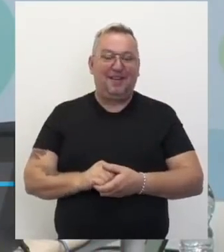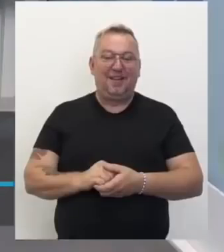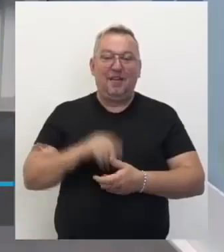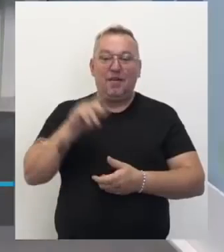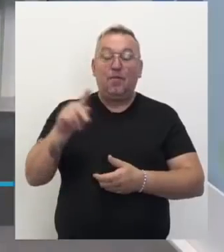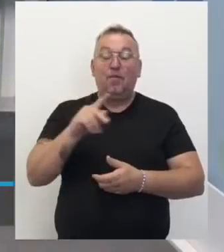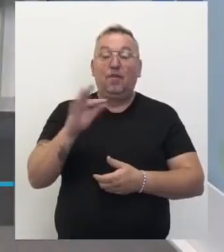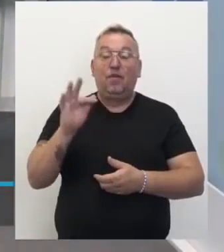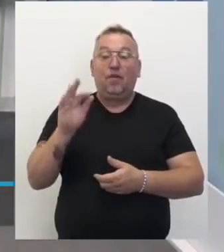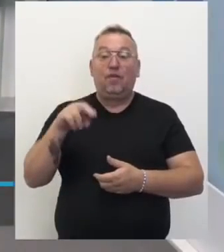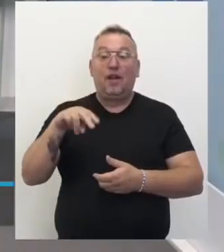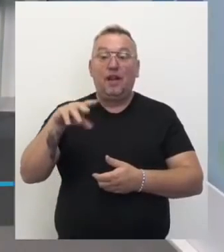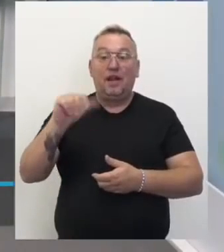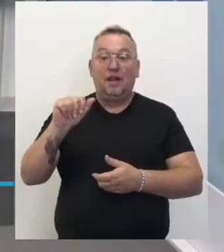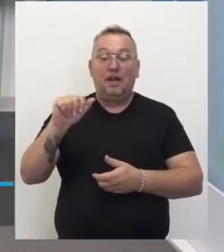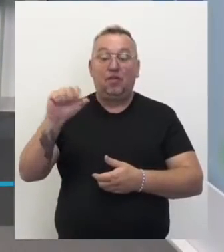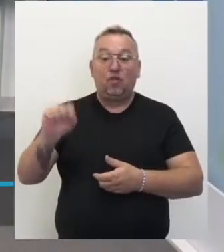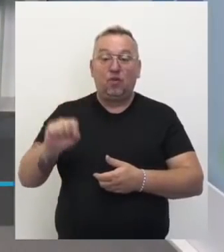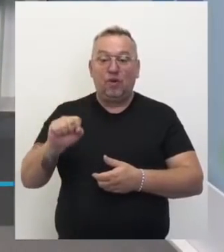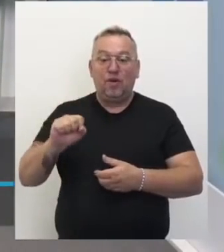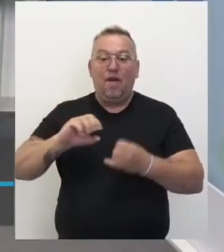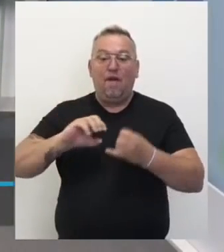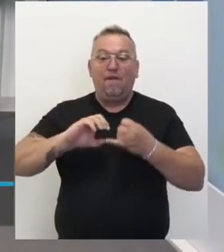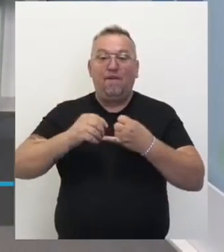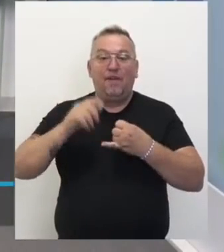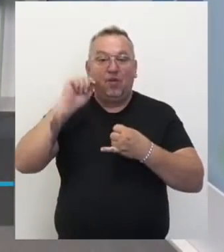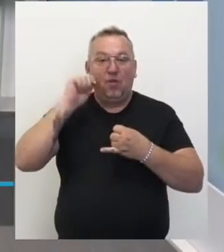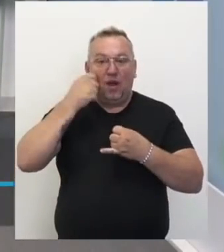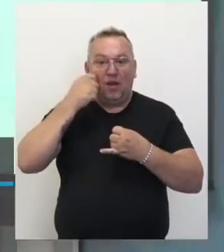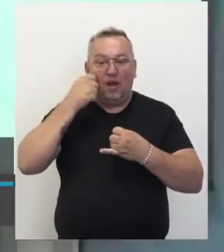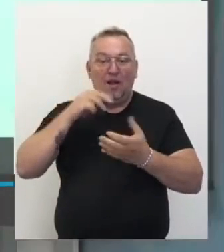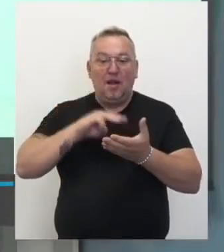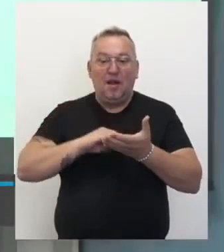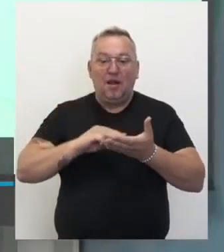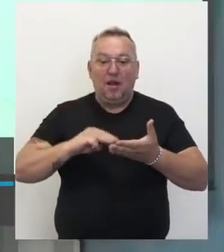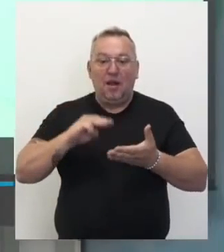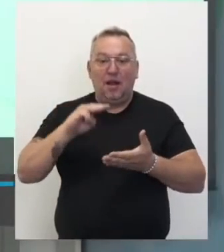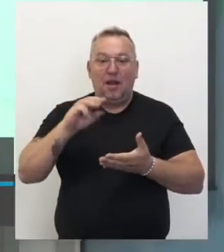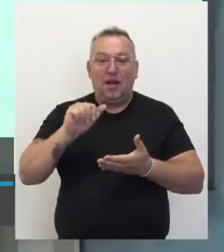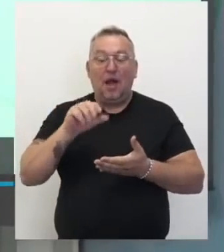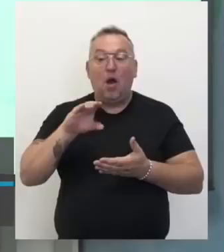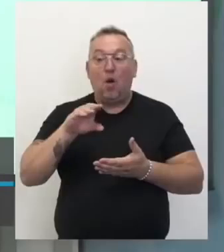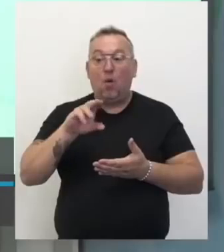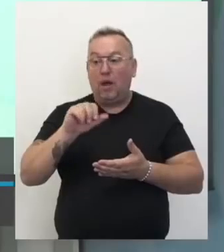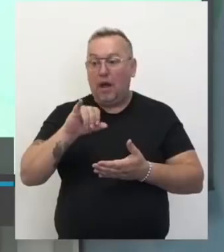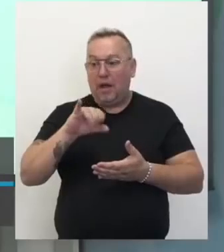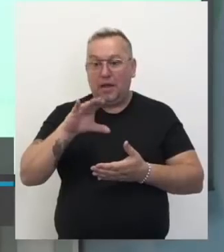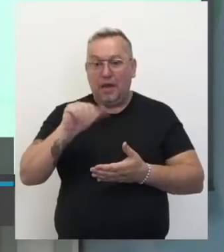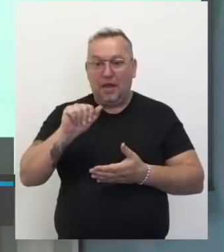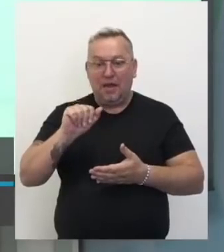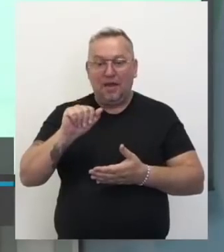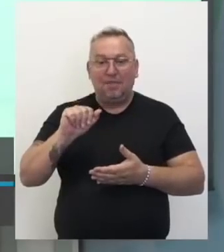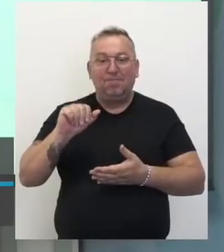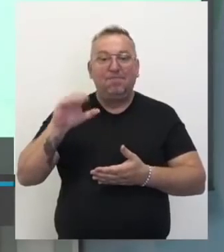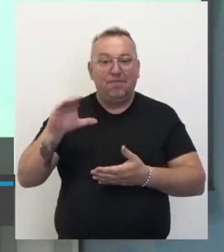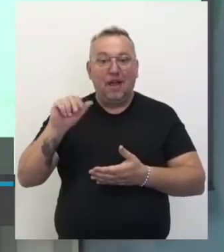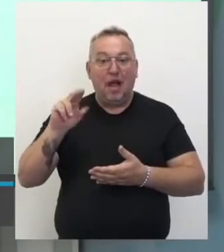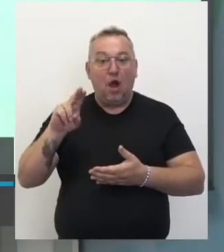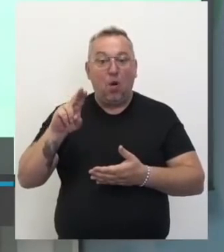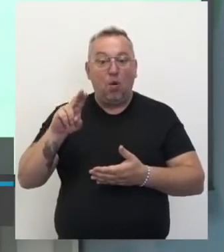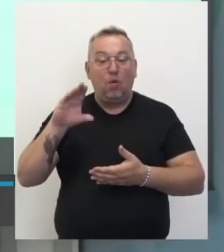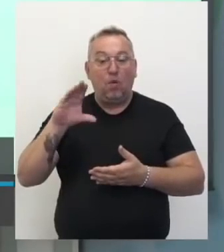Fernanda colocou aqui, Zona Sul de São Paulo, feijoada. Pastel de calcaia. Maravilha. Laerte. Aí a gente tem